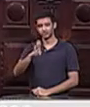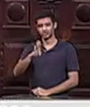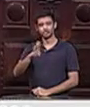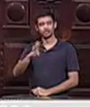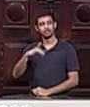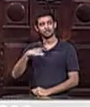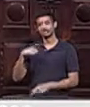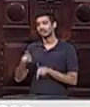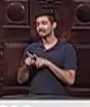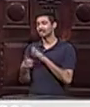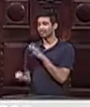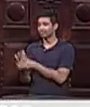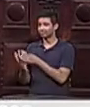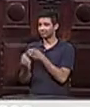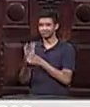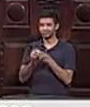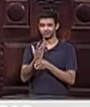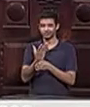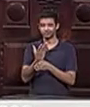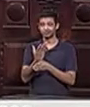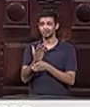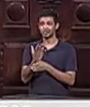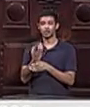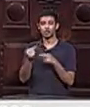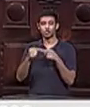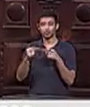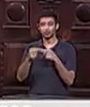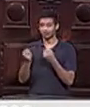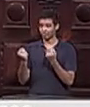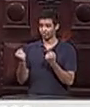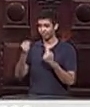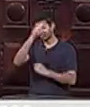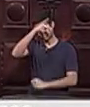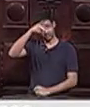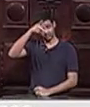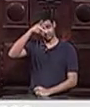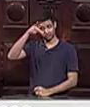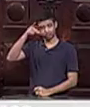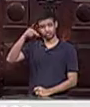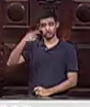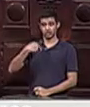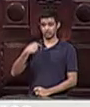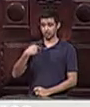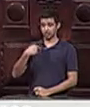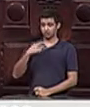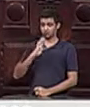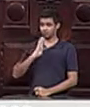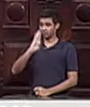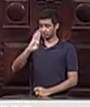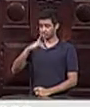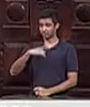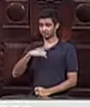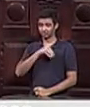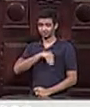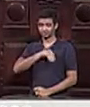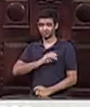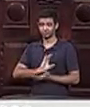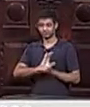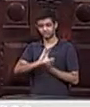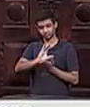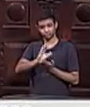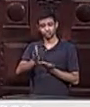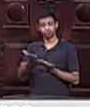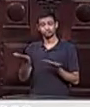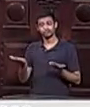fundações instituídas e mantidas pelo poder público, terão prioridade de pagamento. Qual